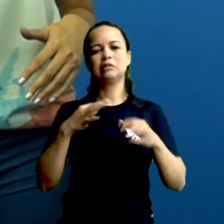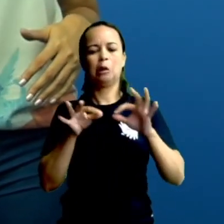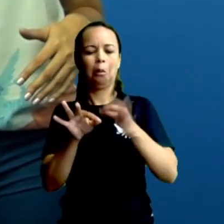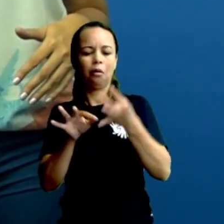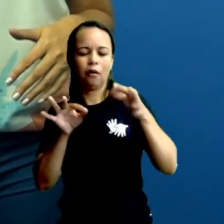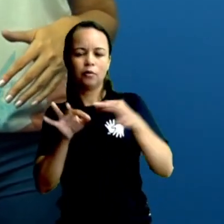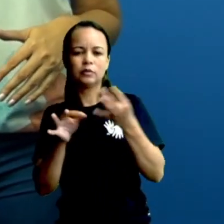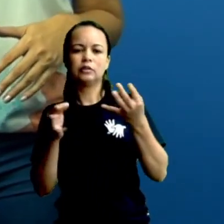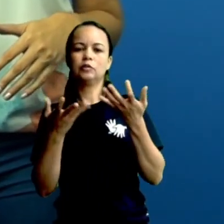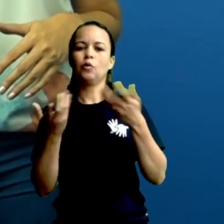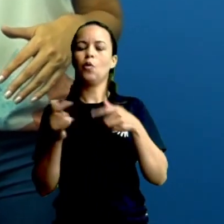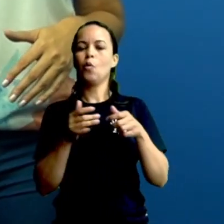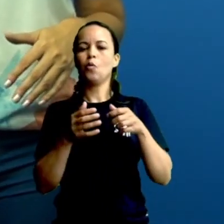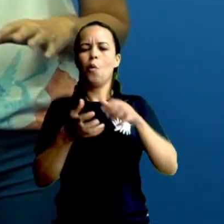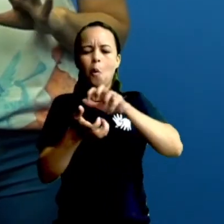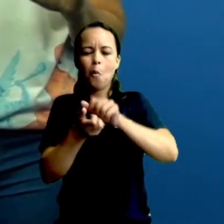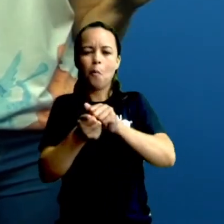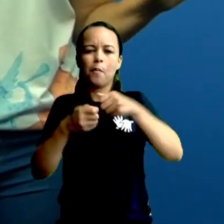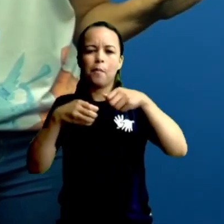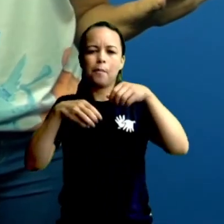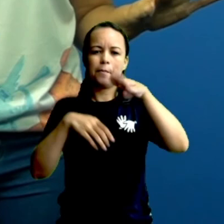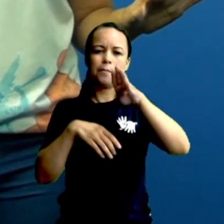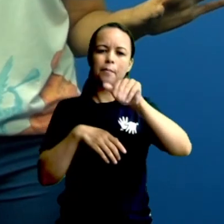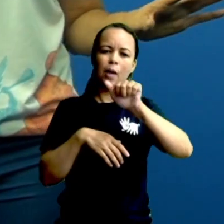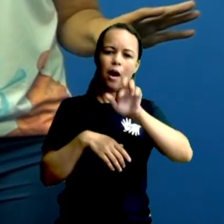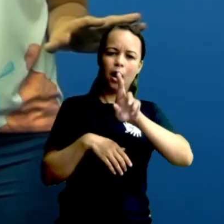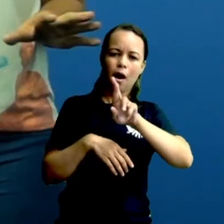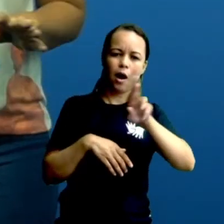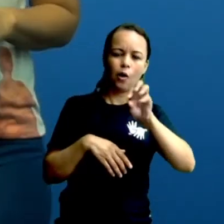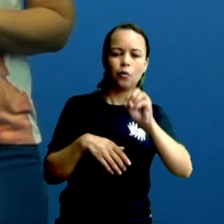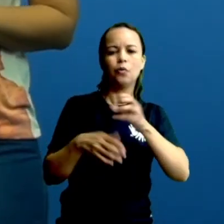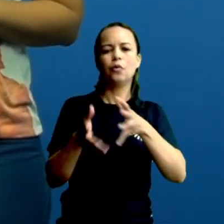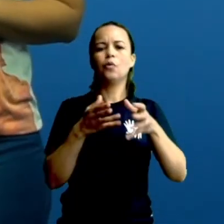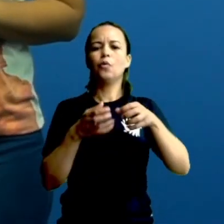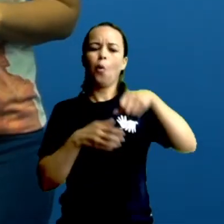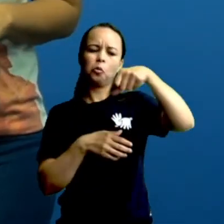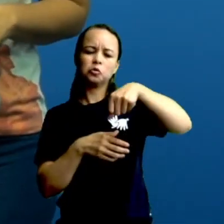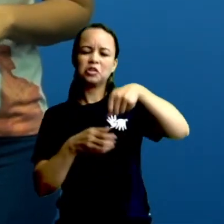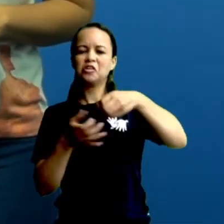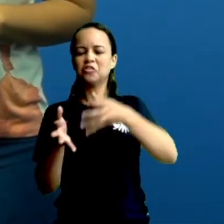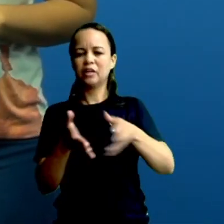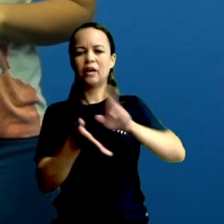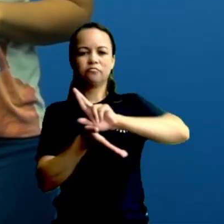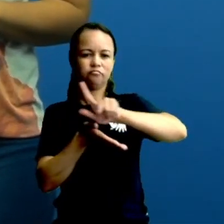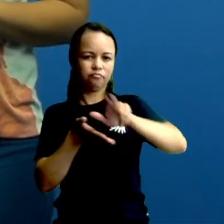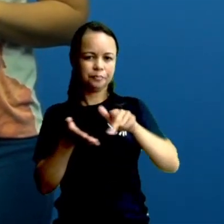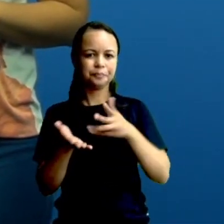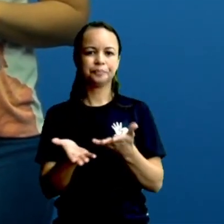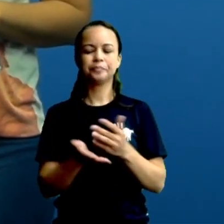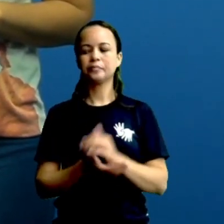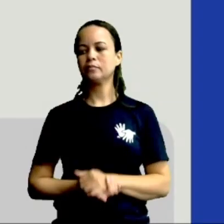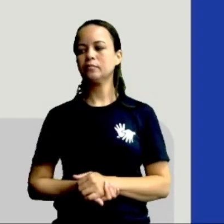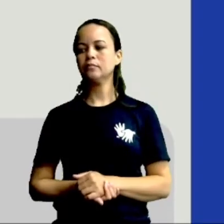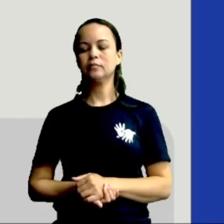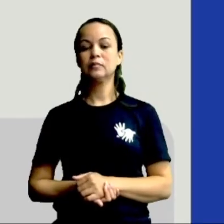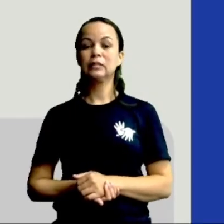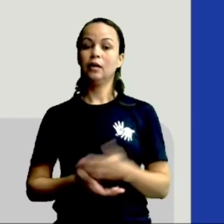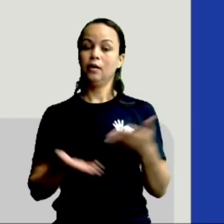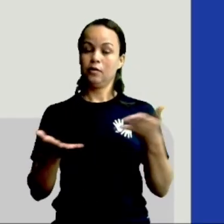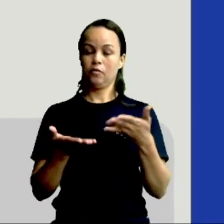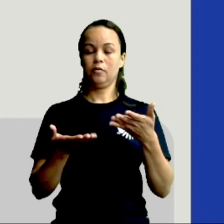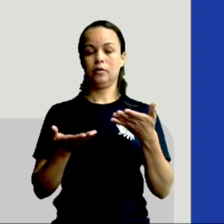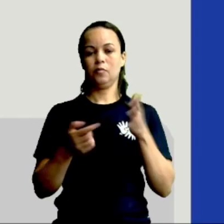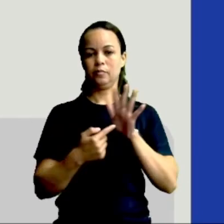com barro, pintura, várias, cestarias, tem tudo, tá certo? Eu trouxe aqui para vocês a